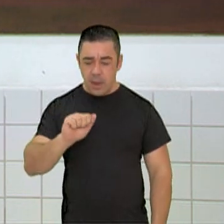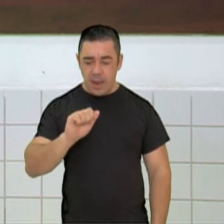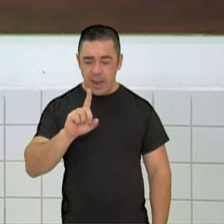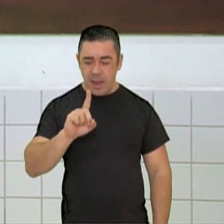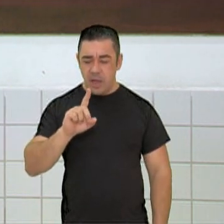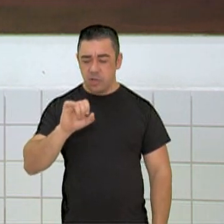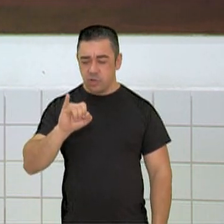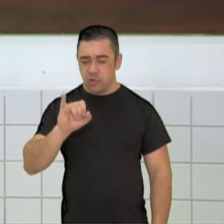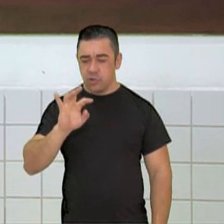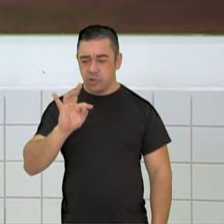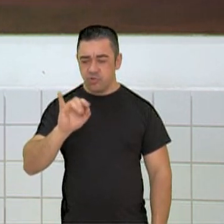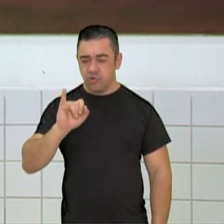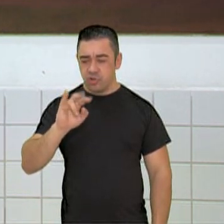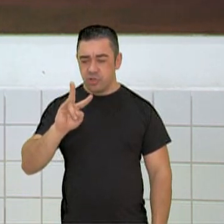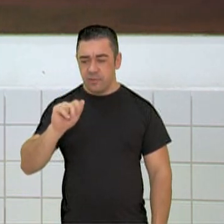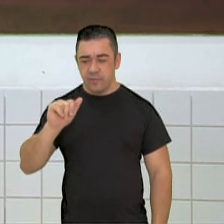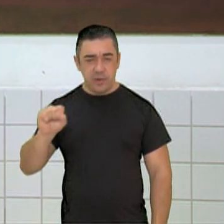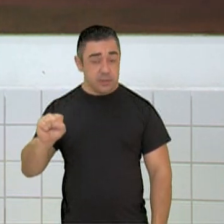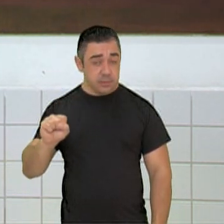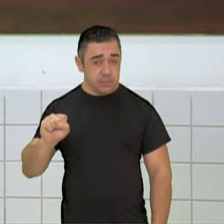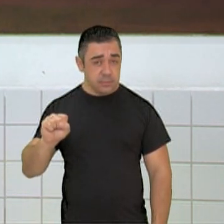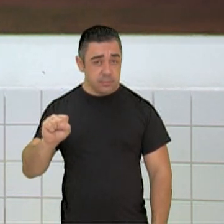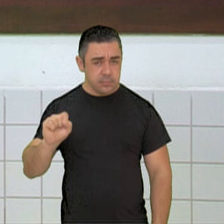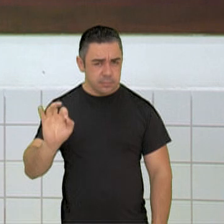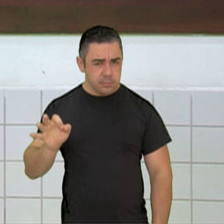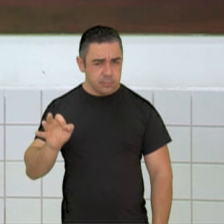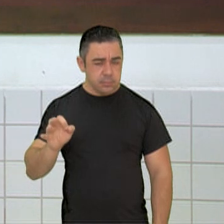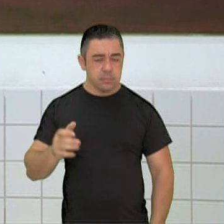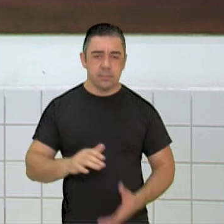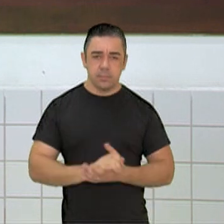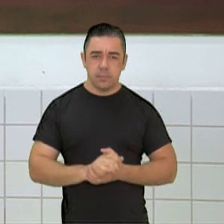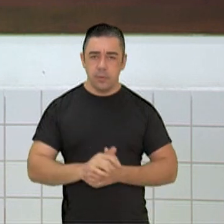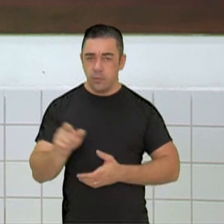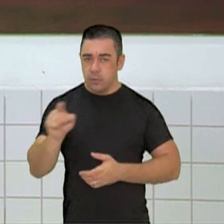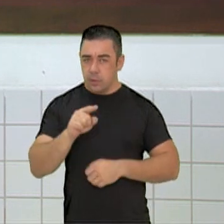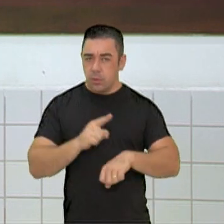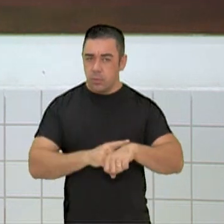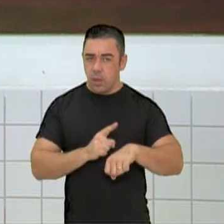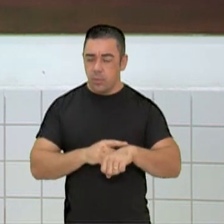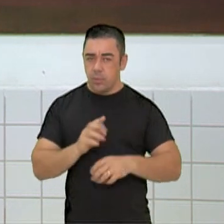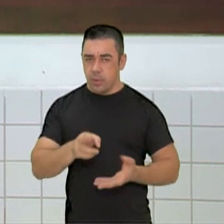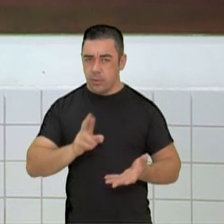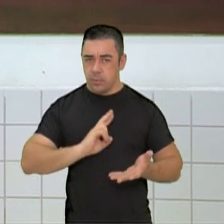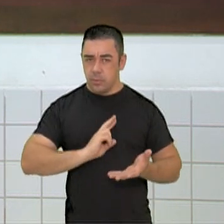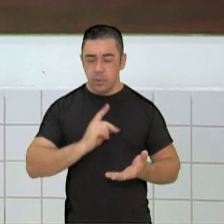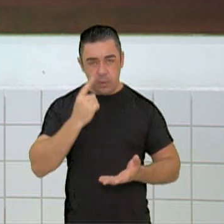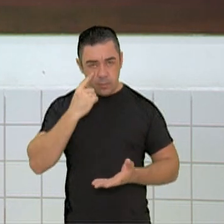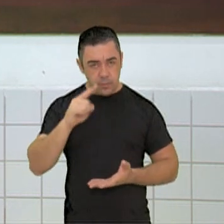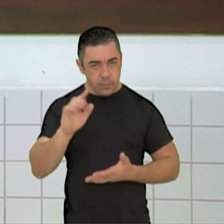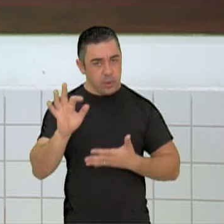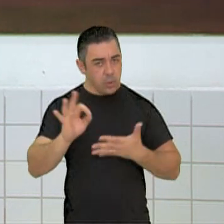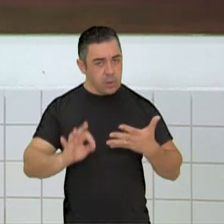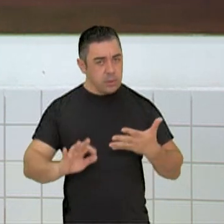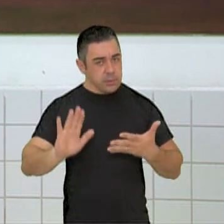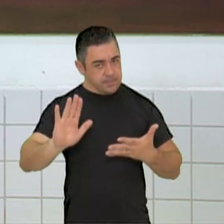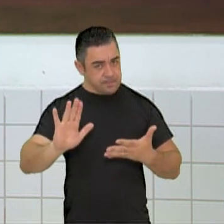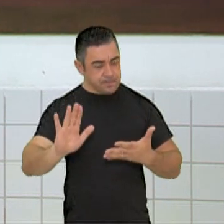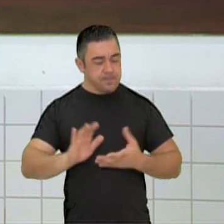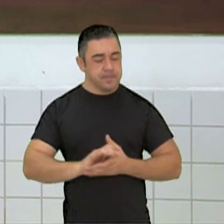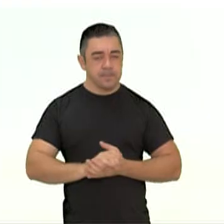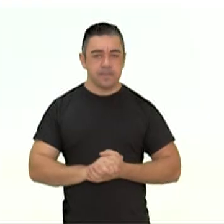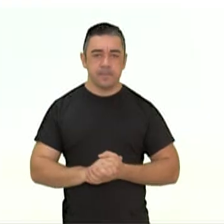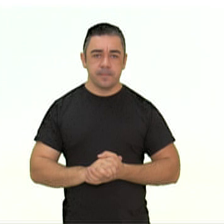conjunções coordenativas aditivas? Então, vocês têm mais um tempinho aí para responder essa atividade e nós